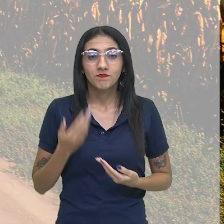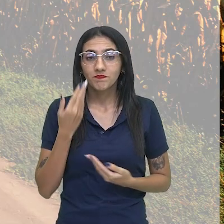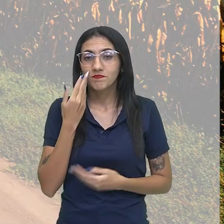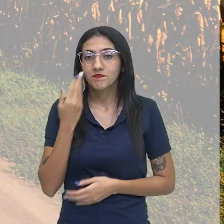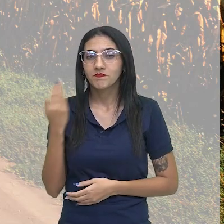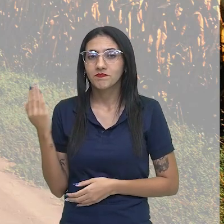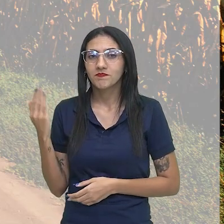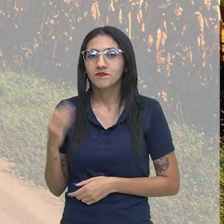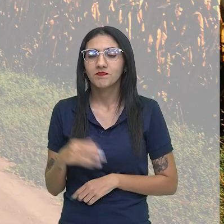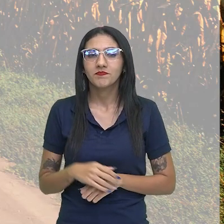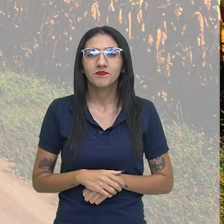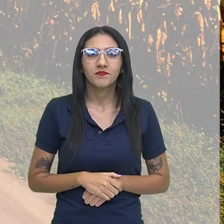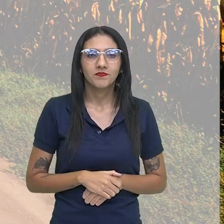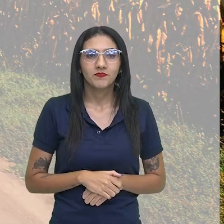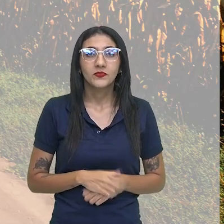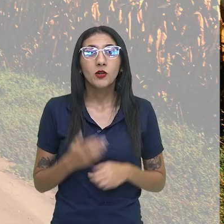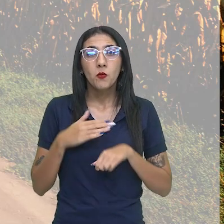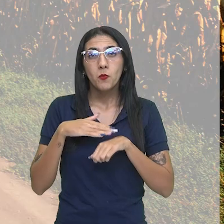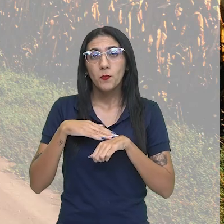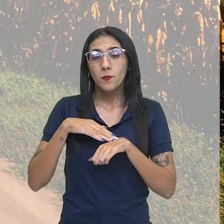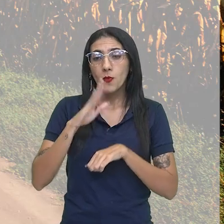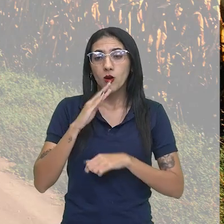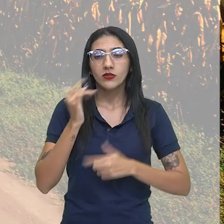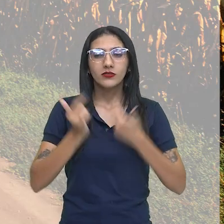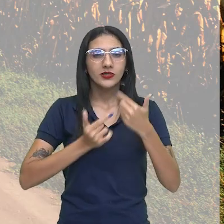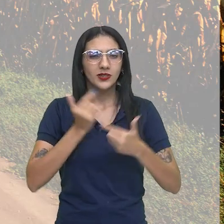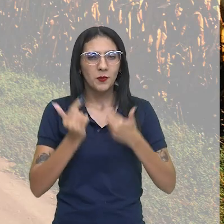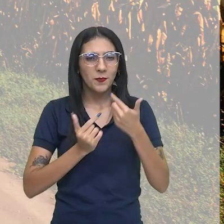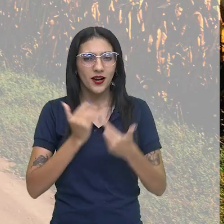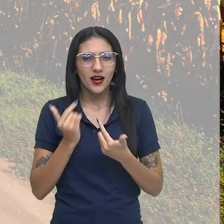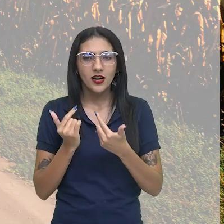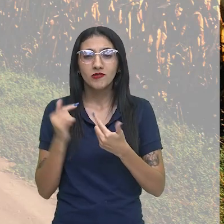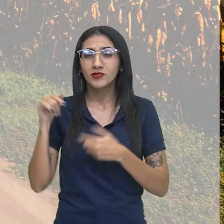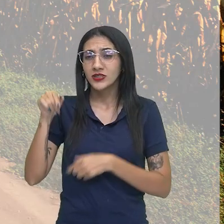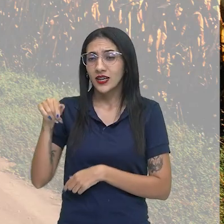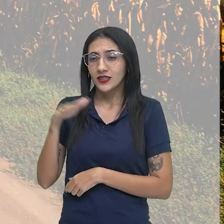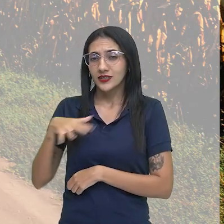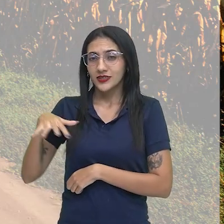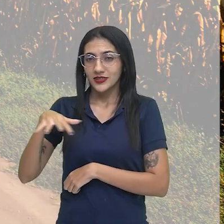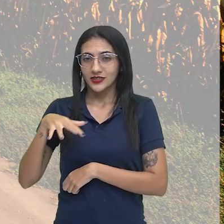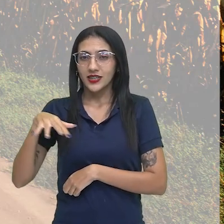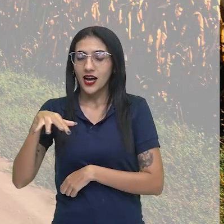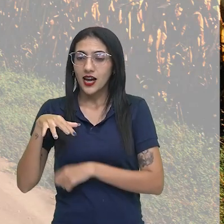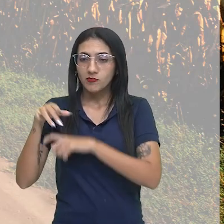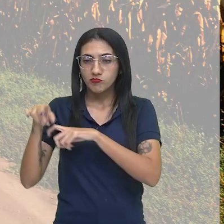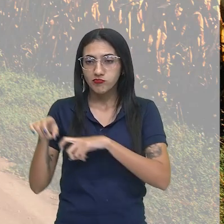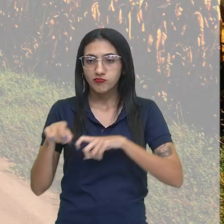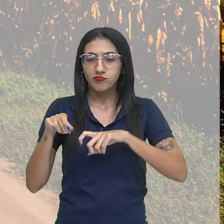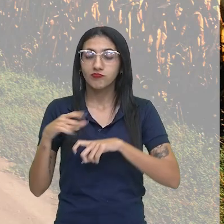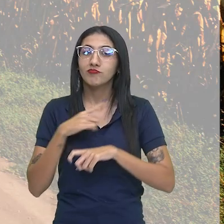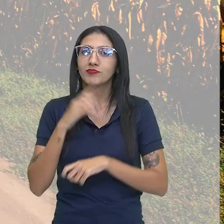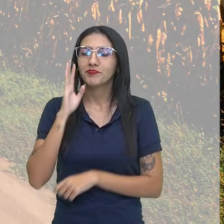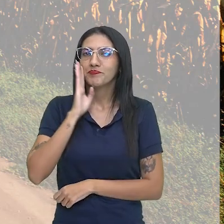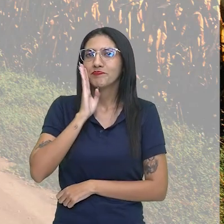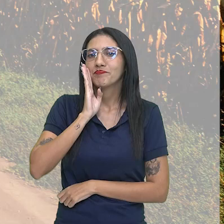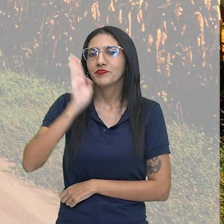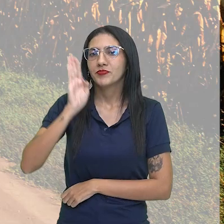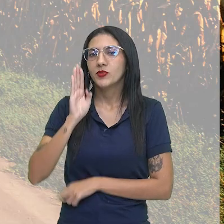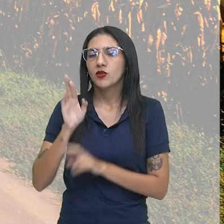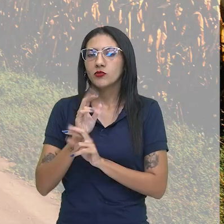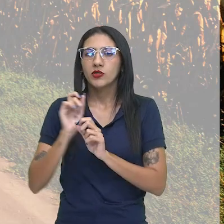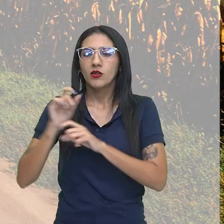a maior parte do trabalho das pessoas em áreas aqui como essa, pessoal, está relacionado principalmente